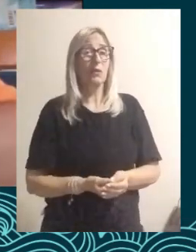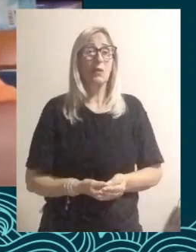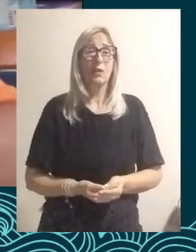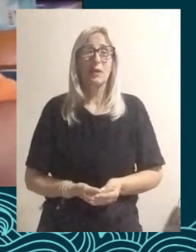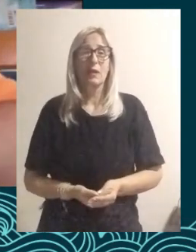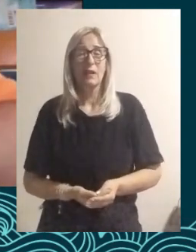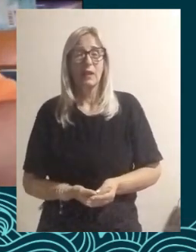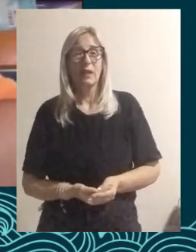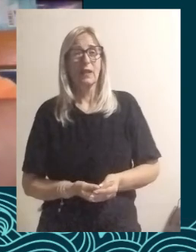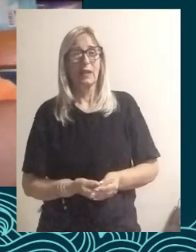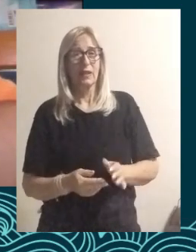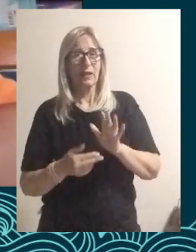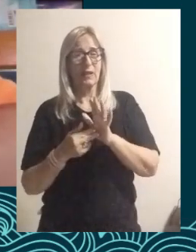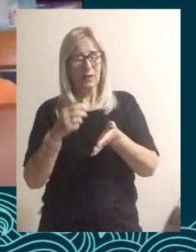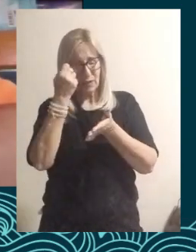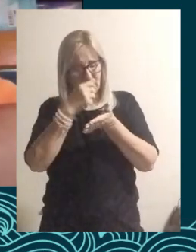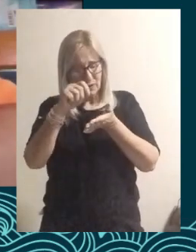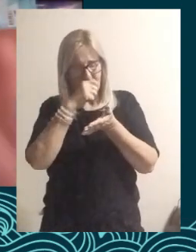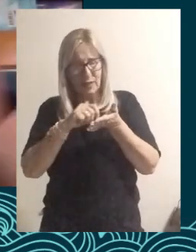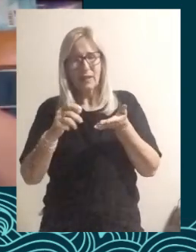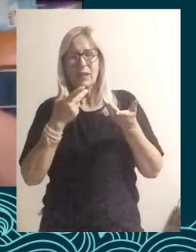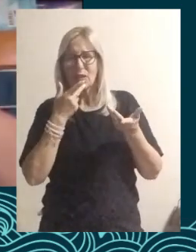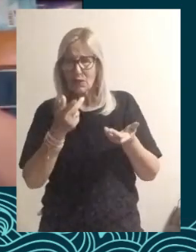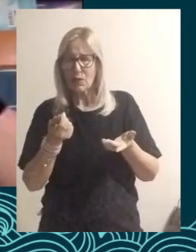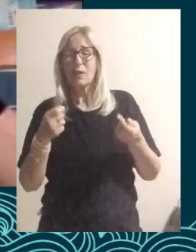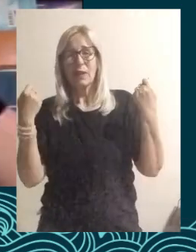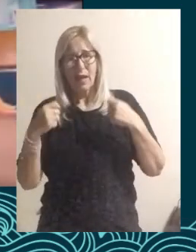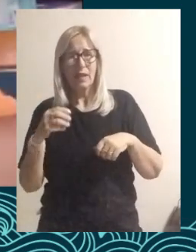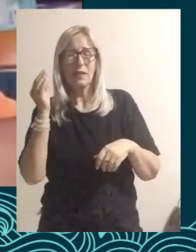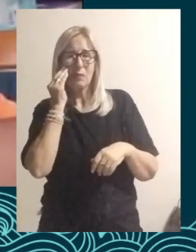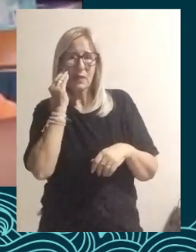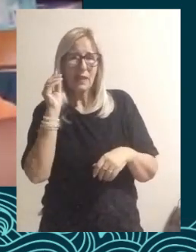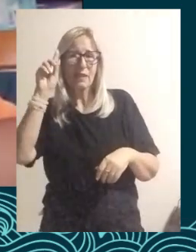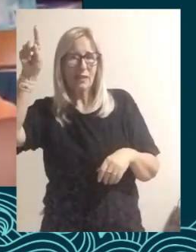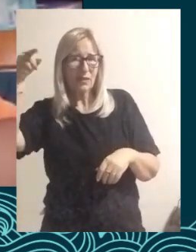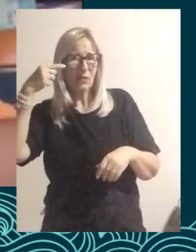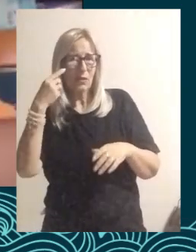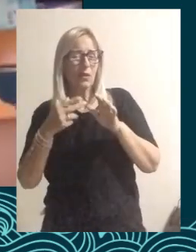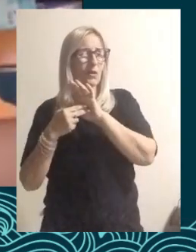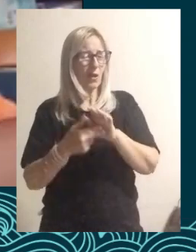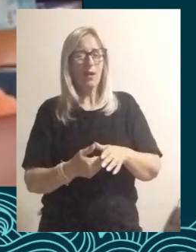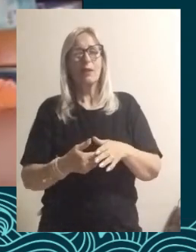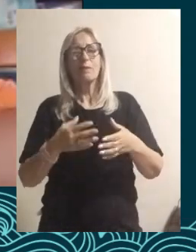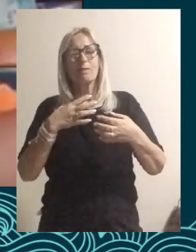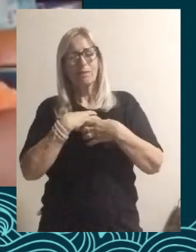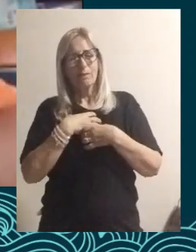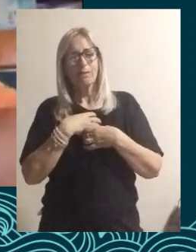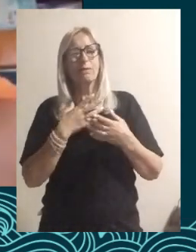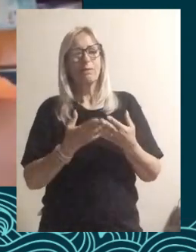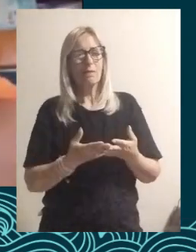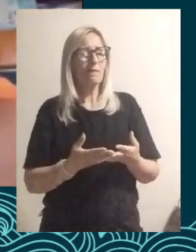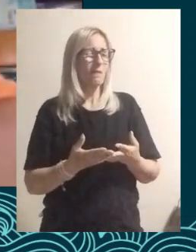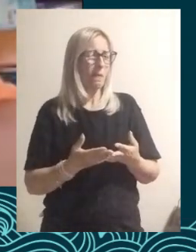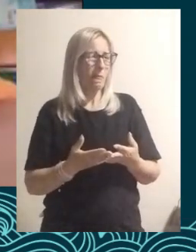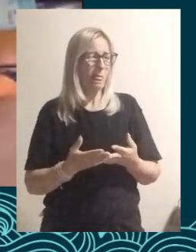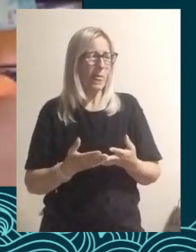Às vezes eu acho que é perda de tempo conversar com os outros, mas quando eu escrevo o diário, eu me dou conta que toda vez que eu